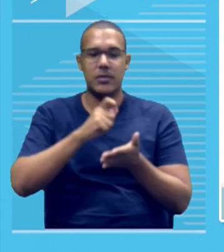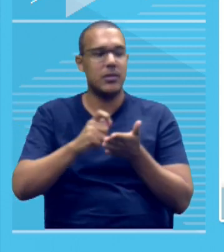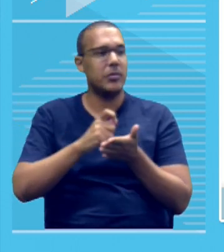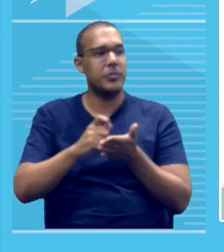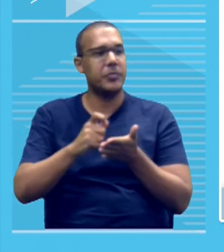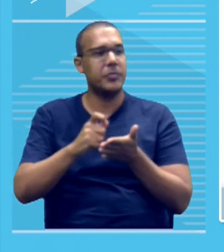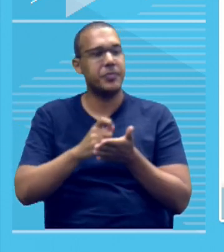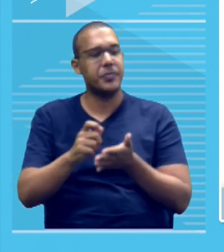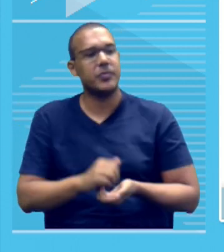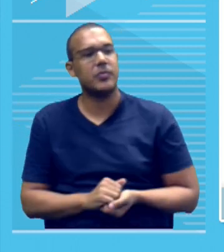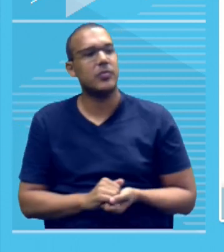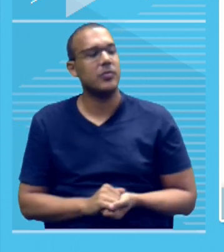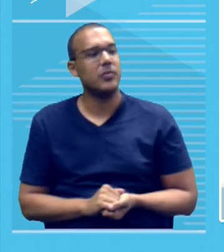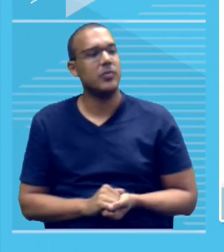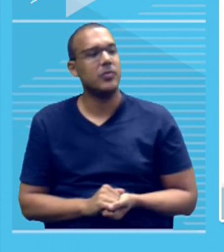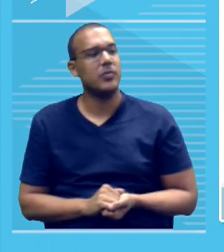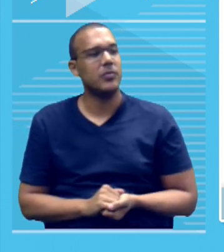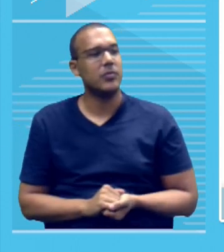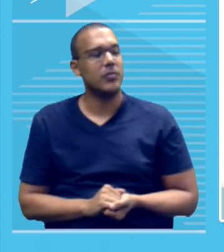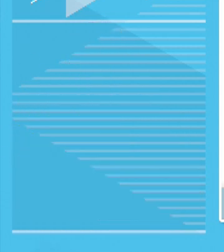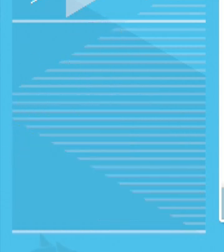aí.